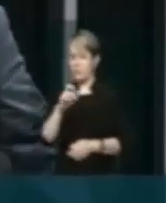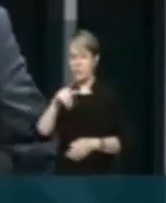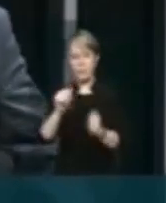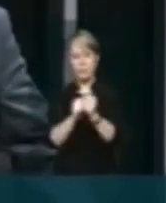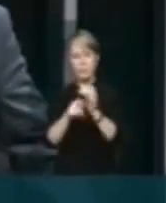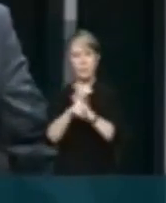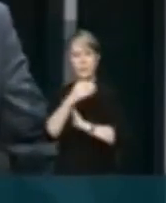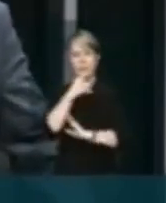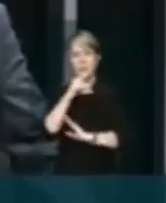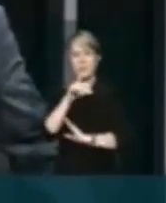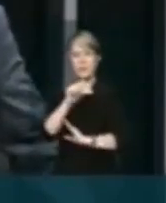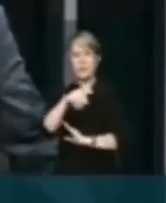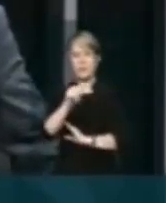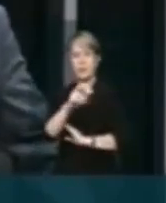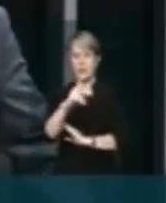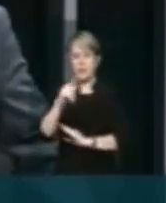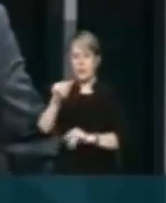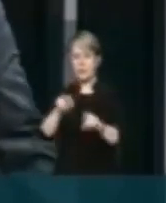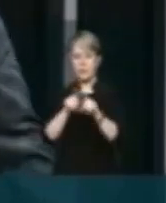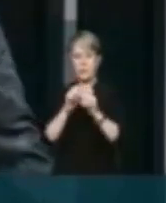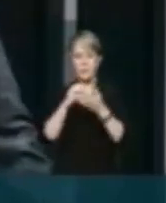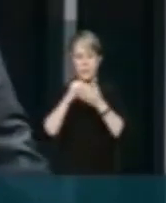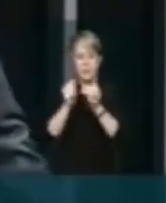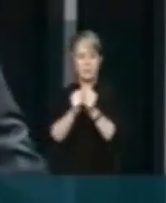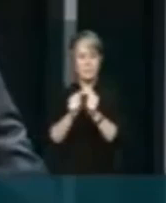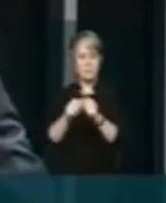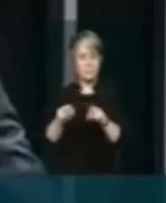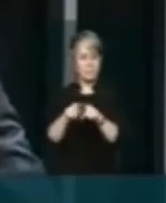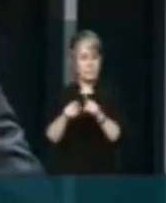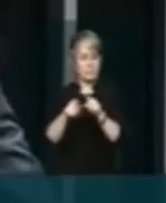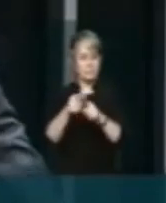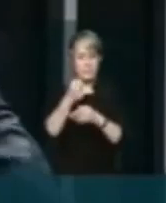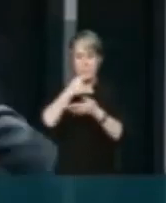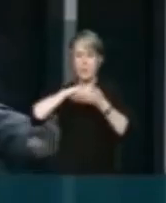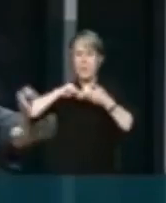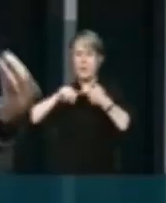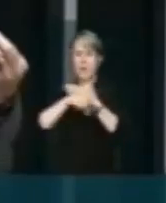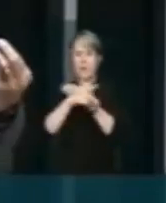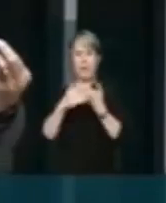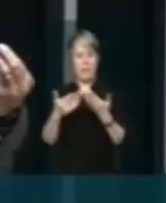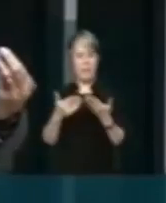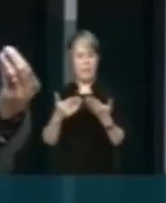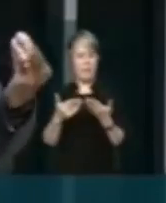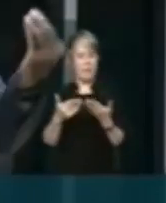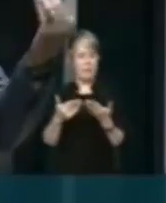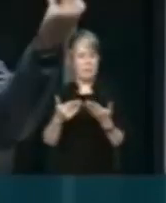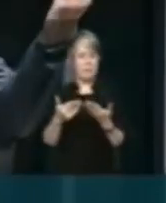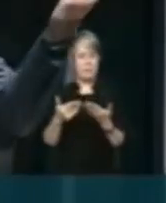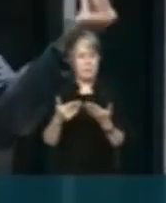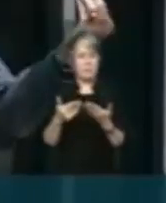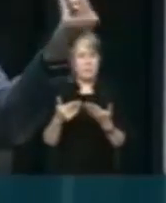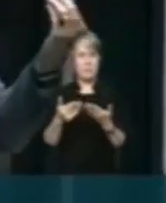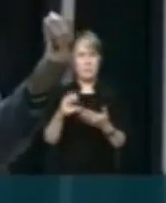bando, inclusive fazendo-o engolir o próprio escroto. Então, Rubens Paiva